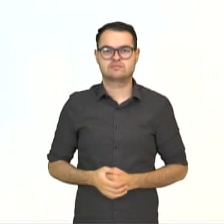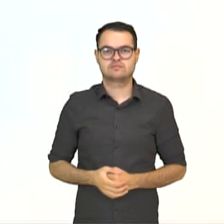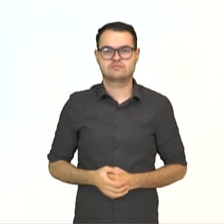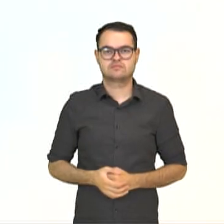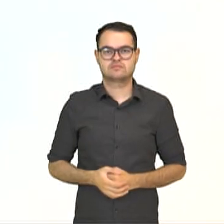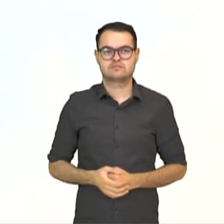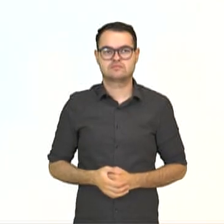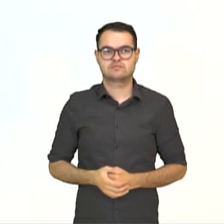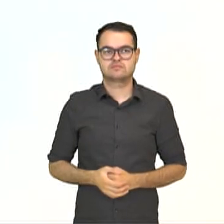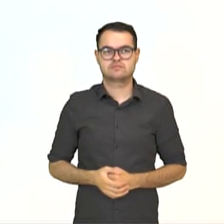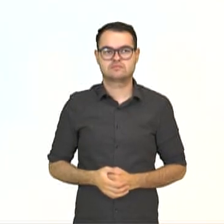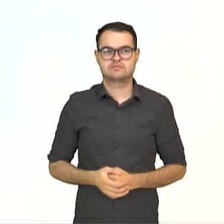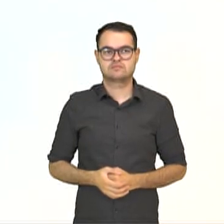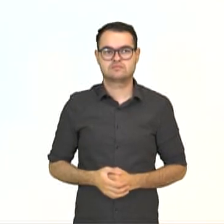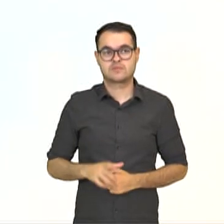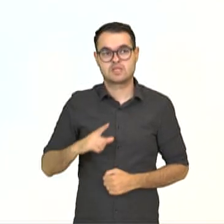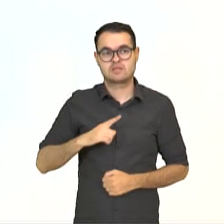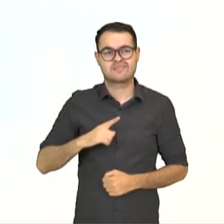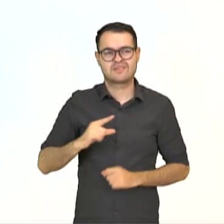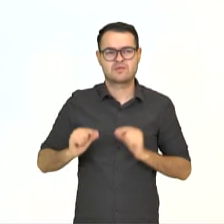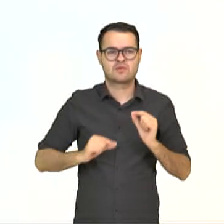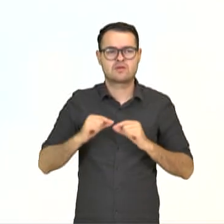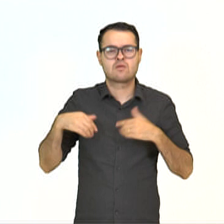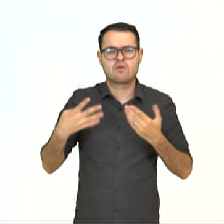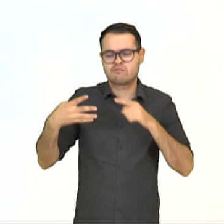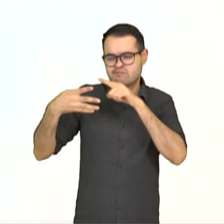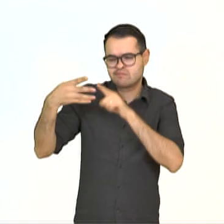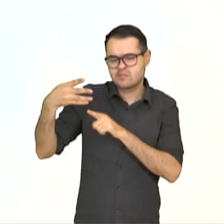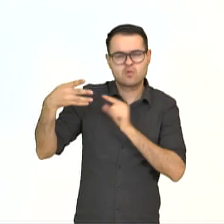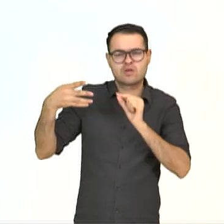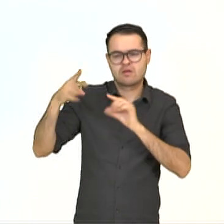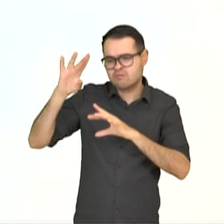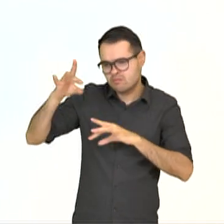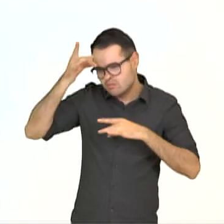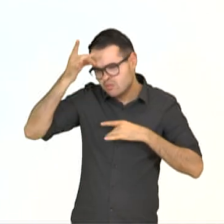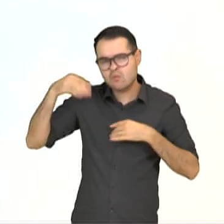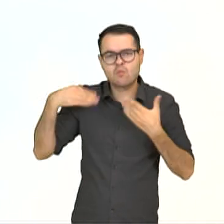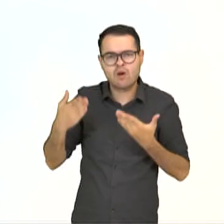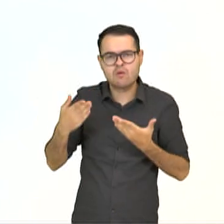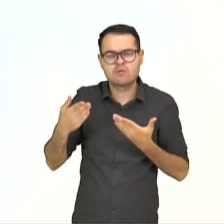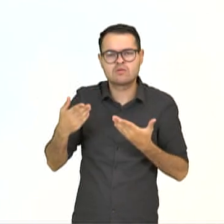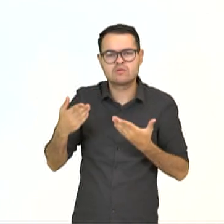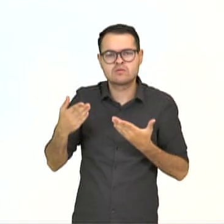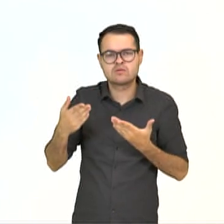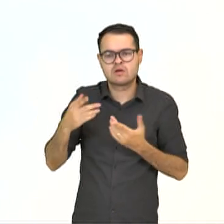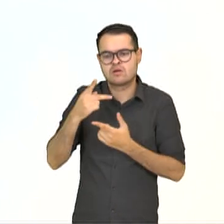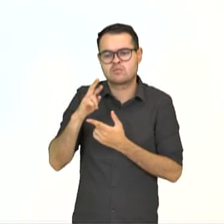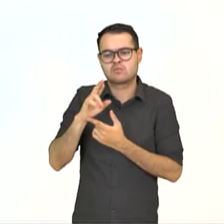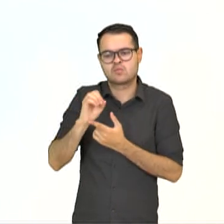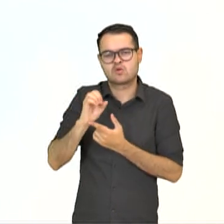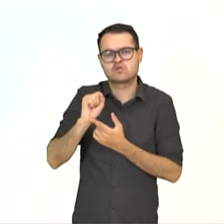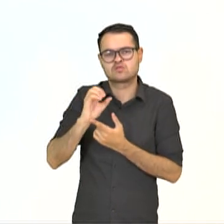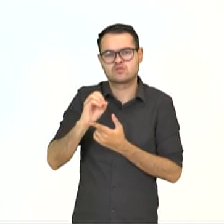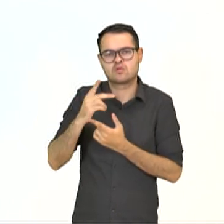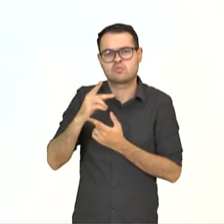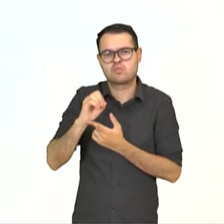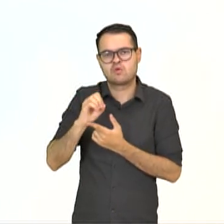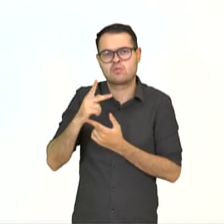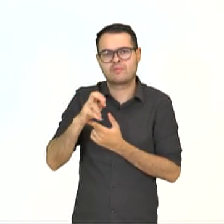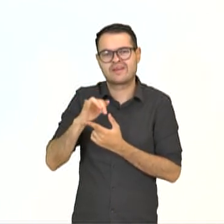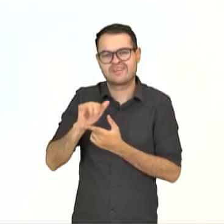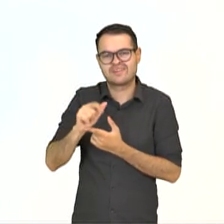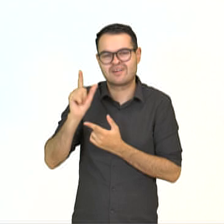Em qual alternativa nós temos um exemplo de personificação? Ou prosopopeia, que é essa questão